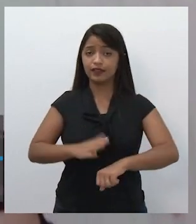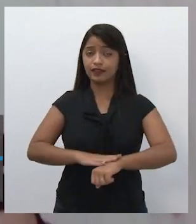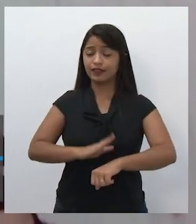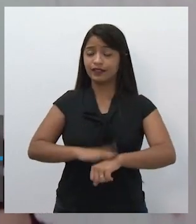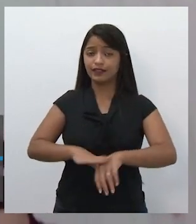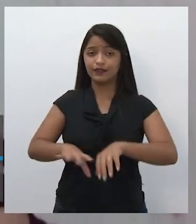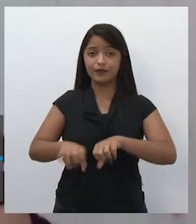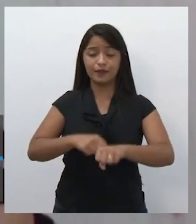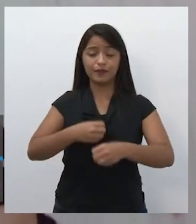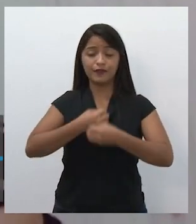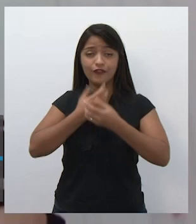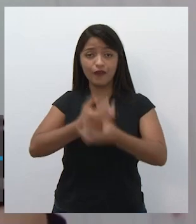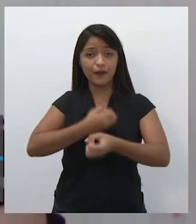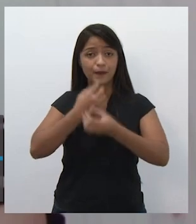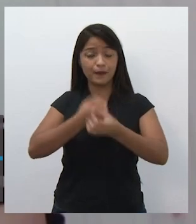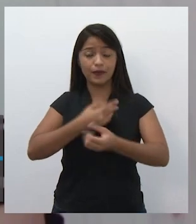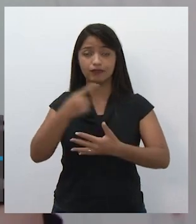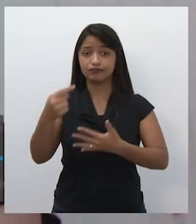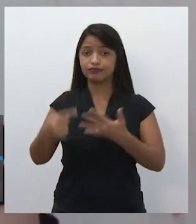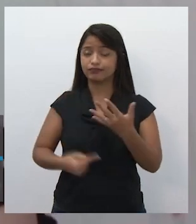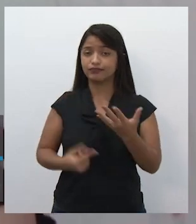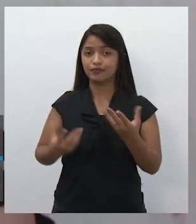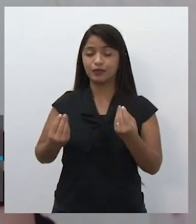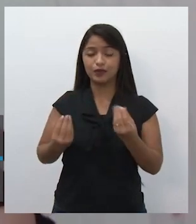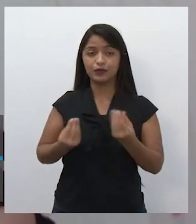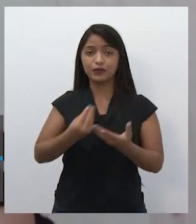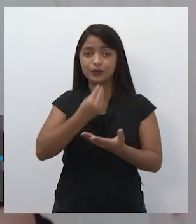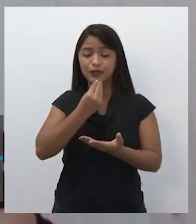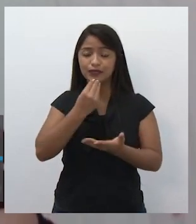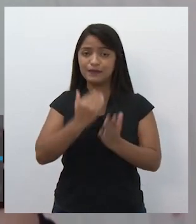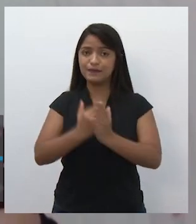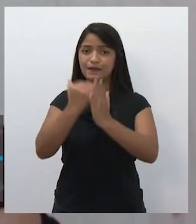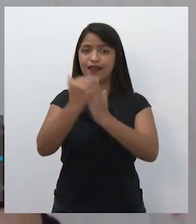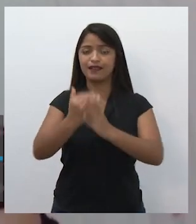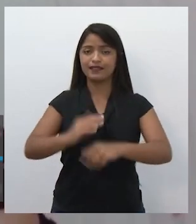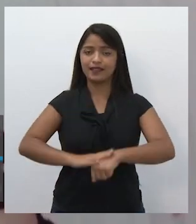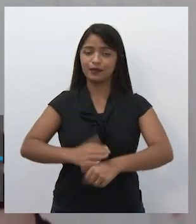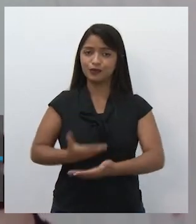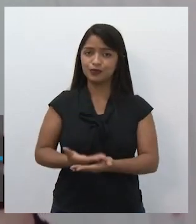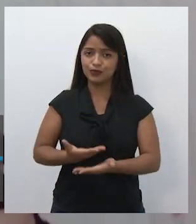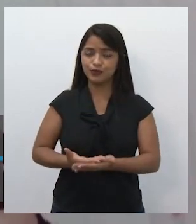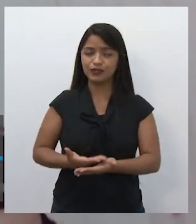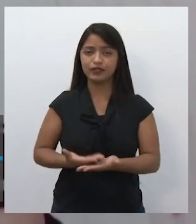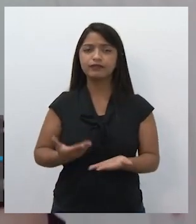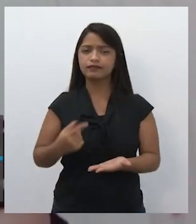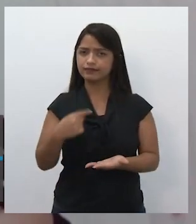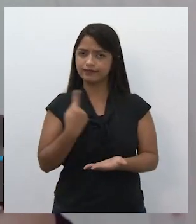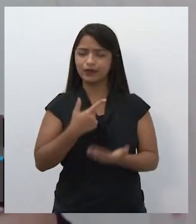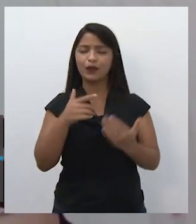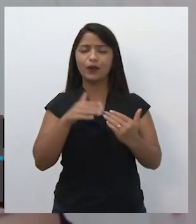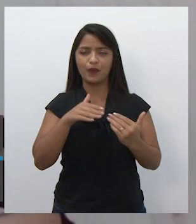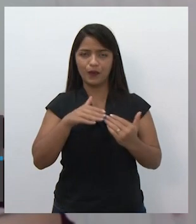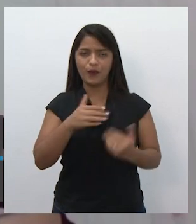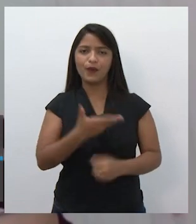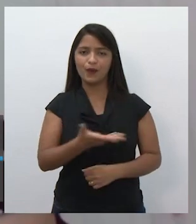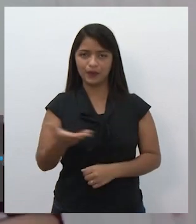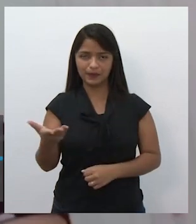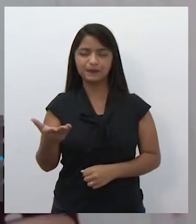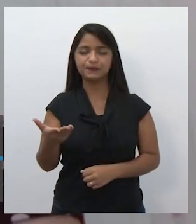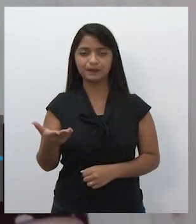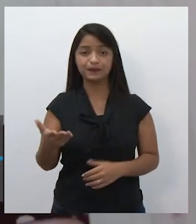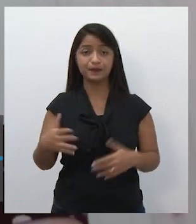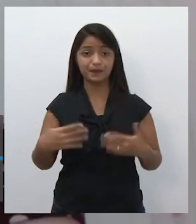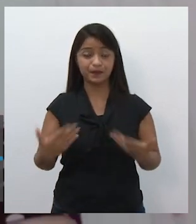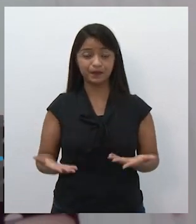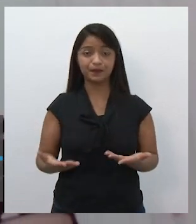essa TPC e que teria que dar um pouco mais de tempo para estudo. Nós concordamos com vocês. Como eu falei no